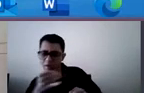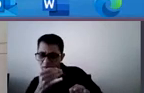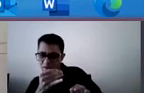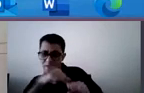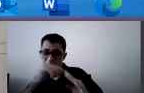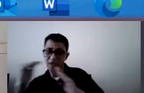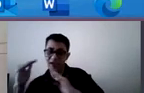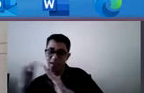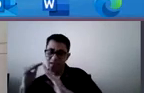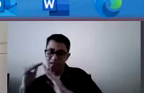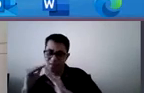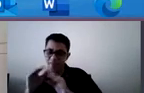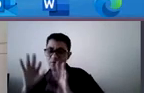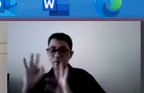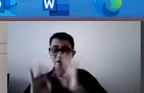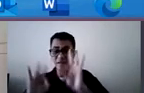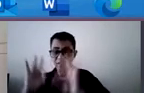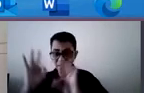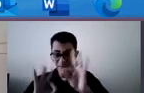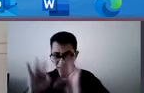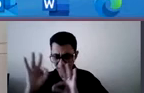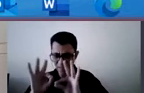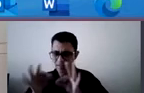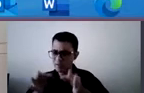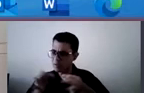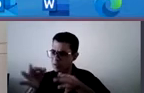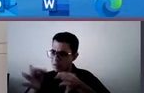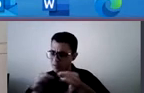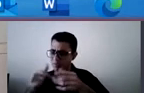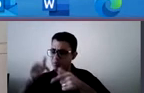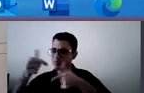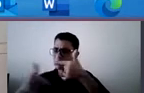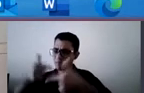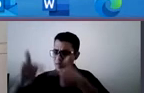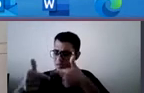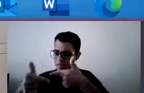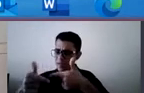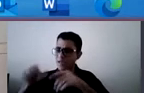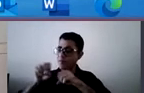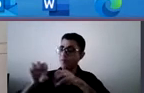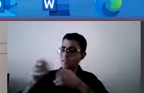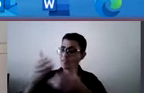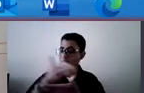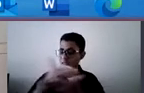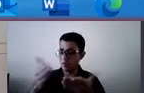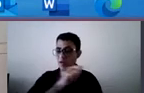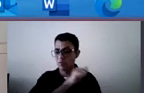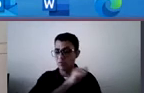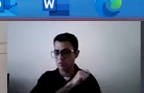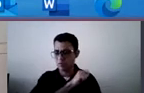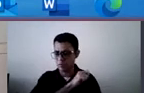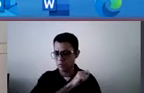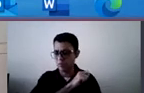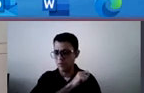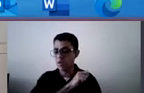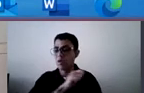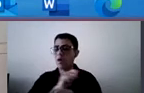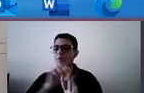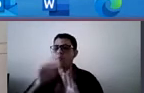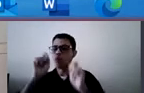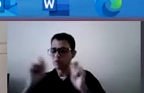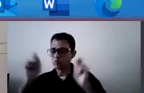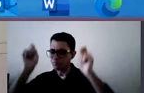dentro da sua casa e se organizar para trabalhar as suas aulas. Nossa. Possivelmente, em agosto, a